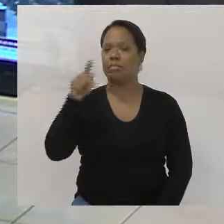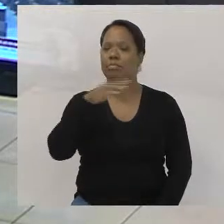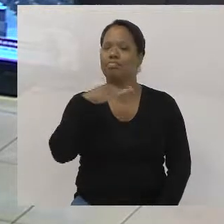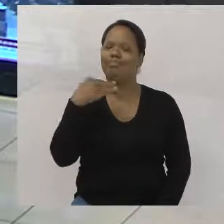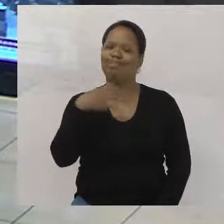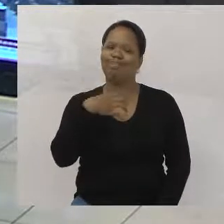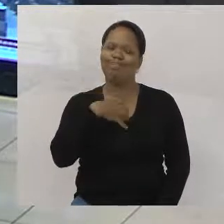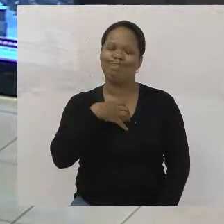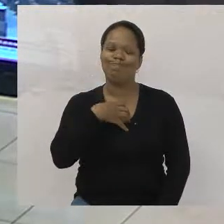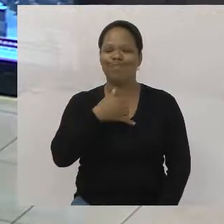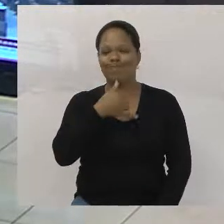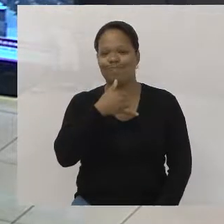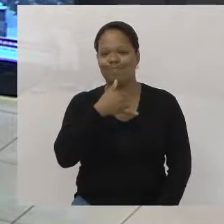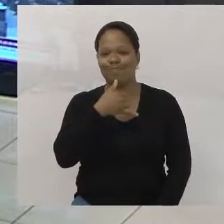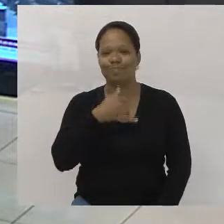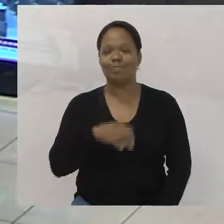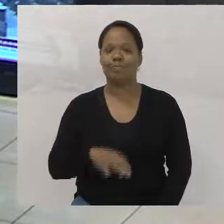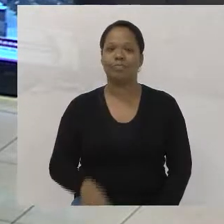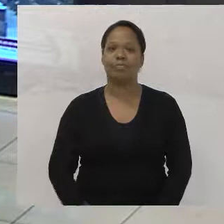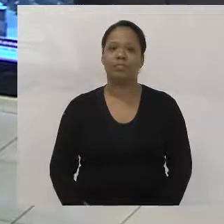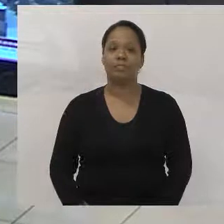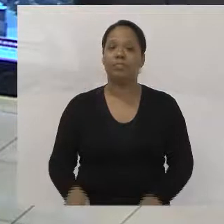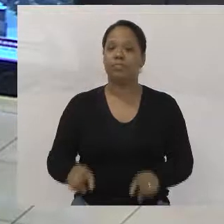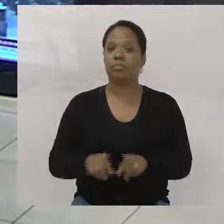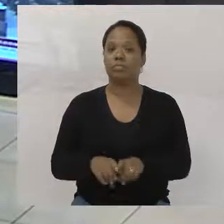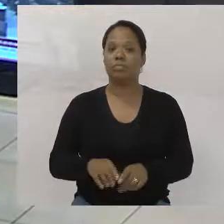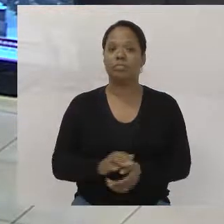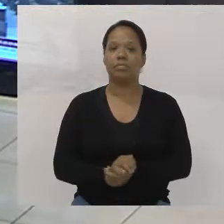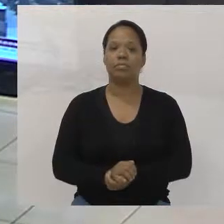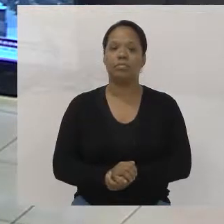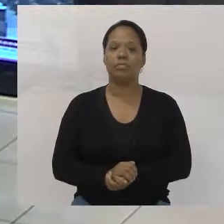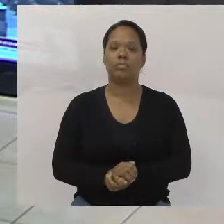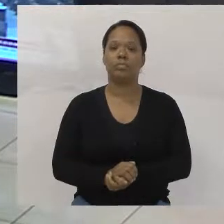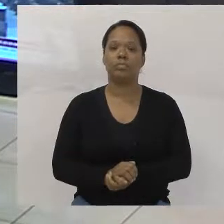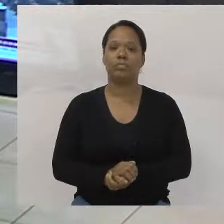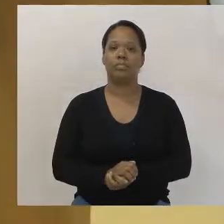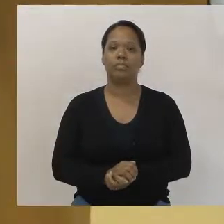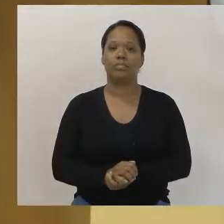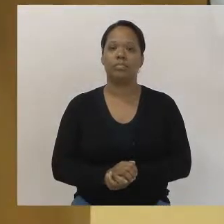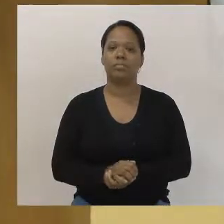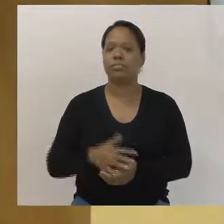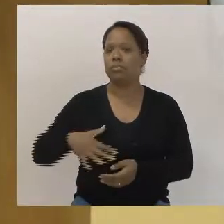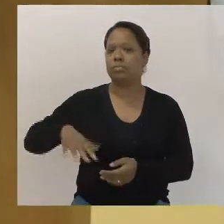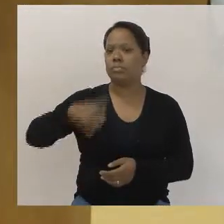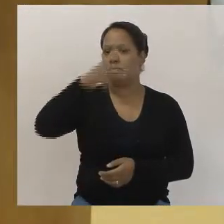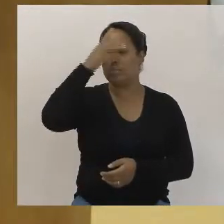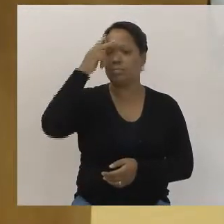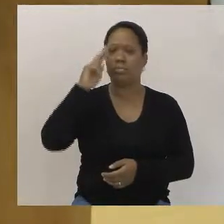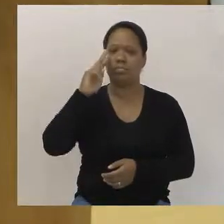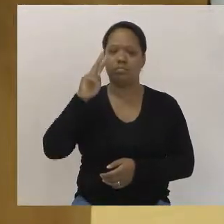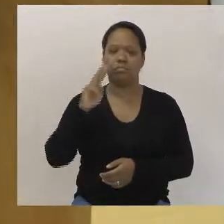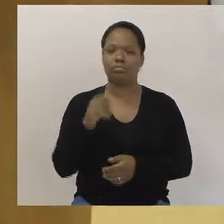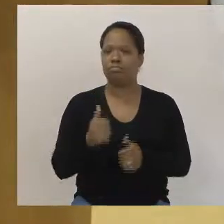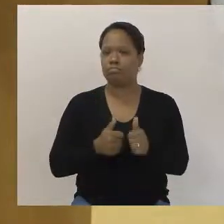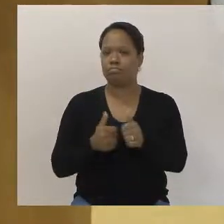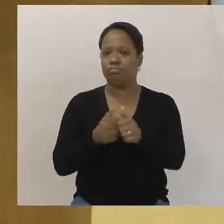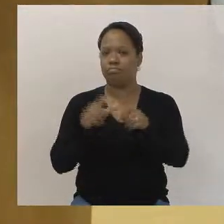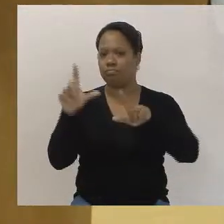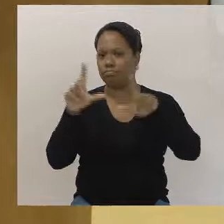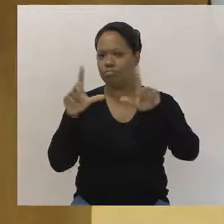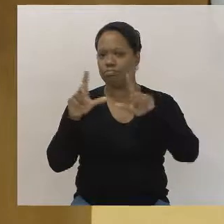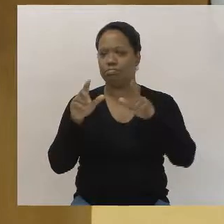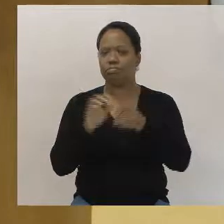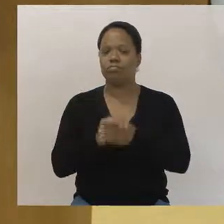rendimentos ao senhor lado chakras de guararema a todos que nos acompanham é